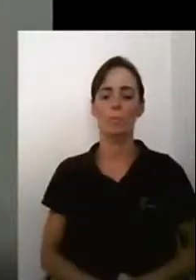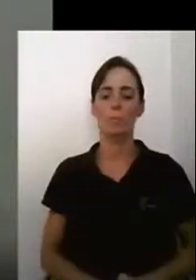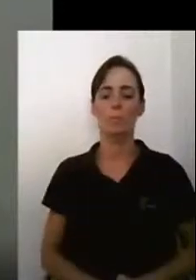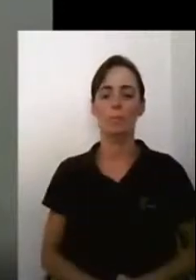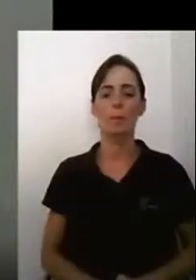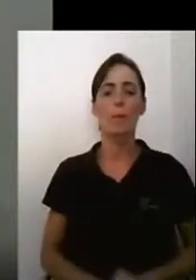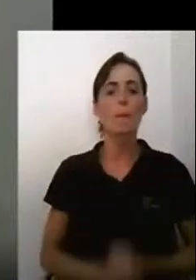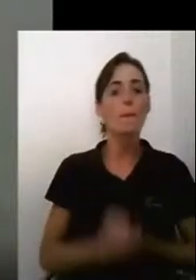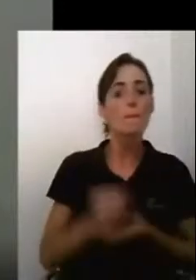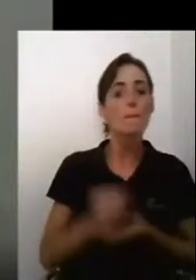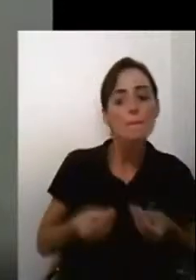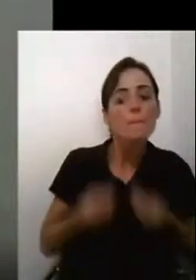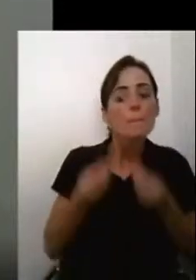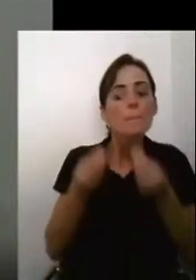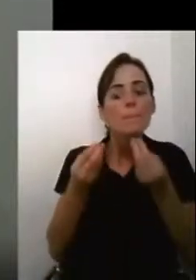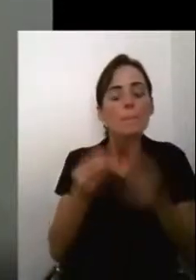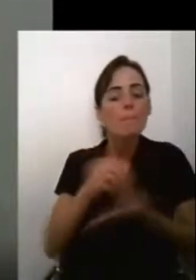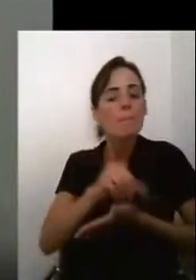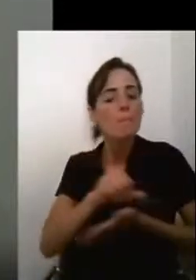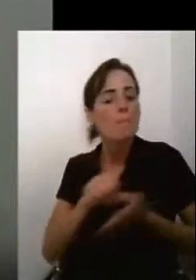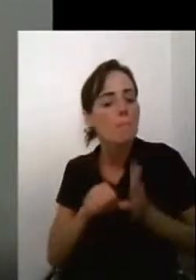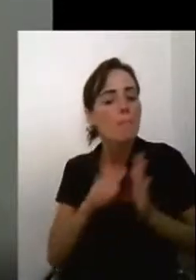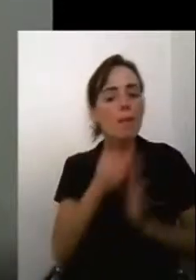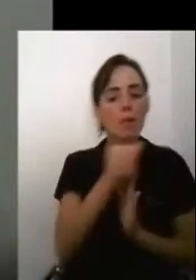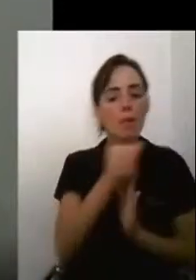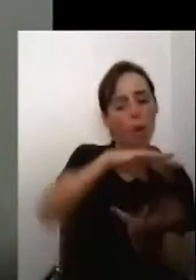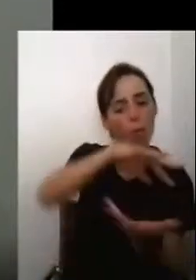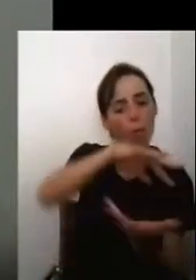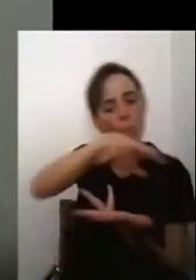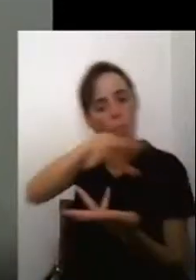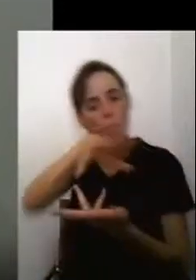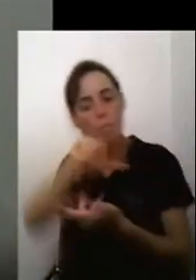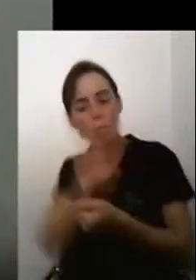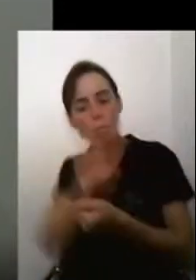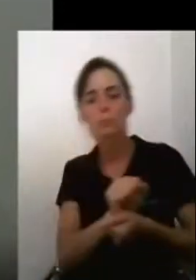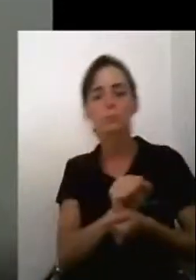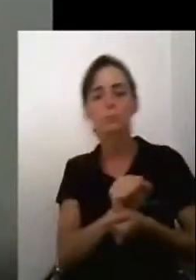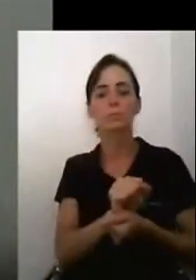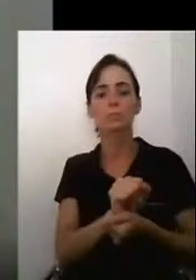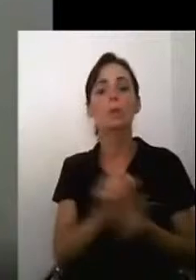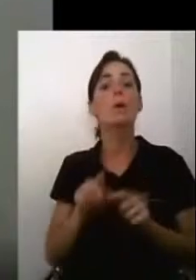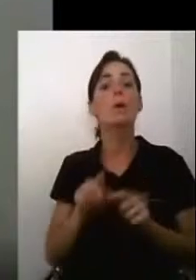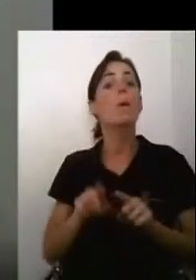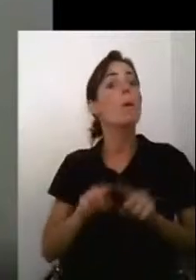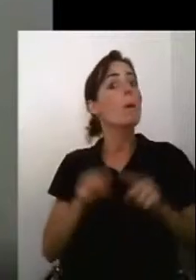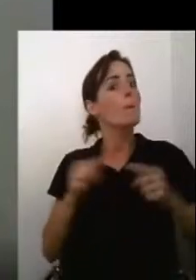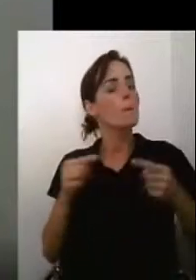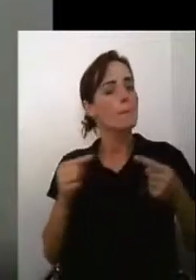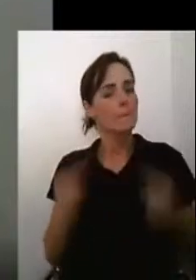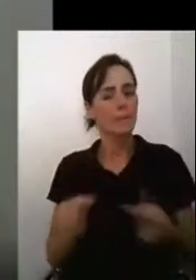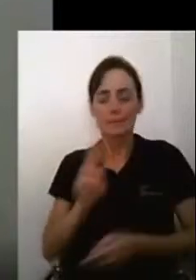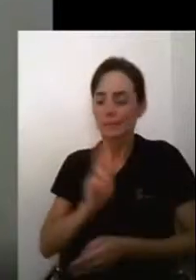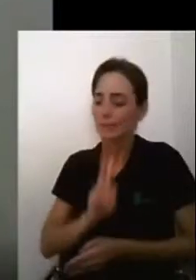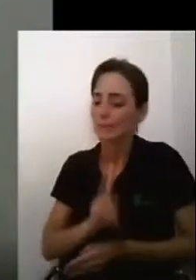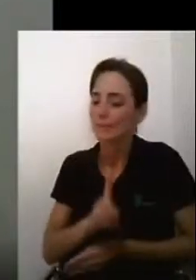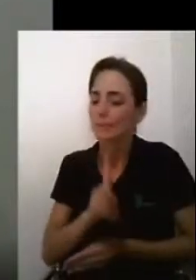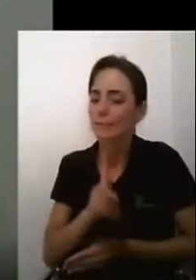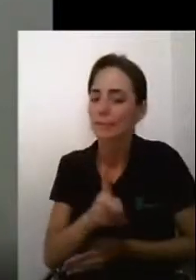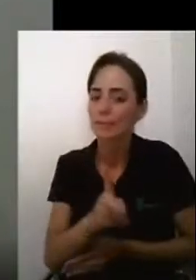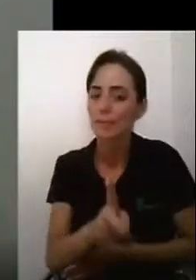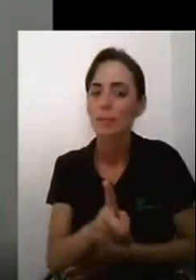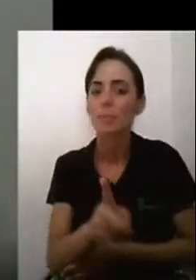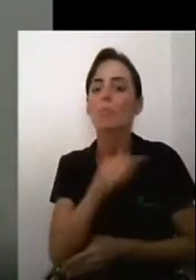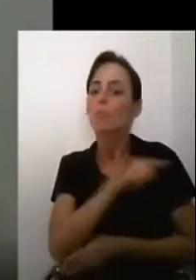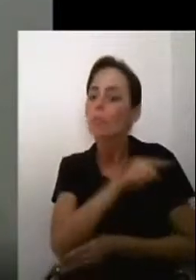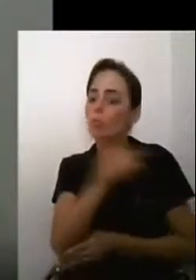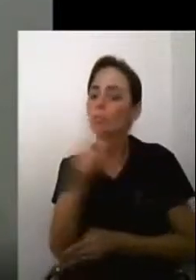Deem o seu melhor para o mundo. Mas, sobretudo, deem o seu